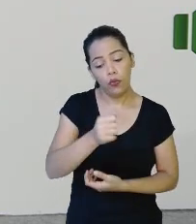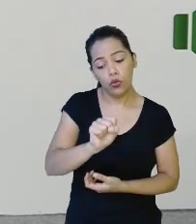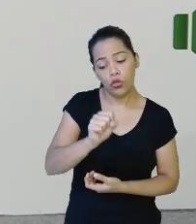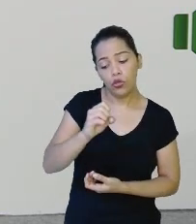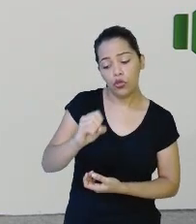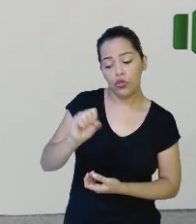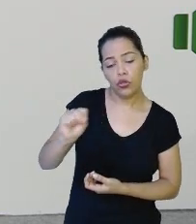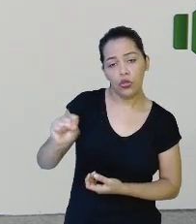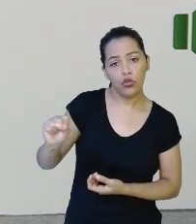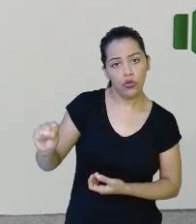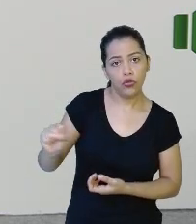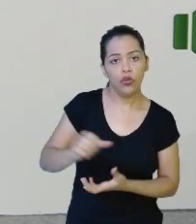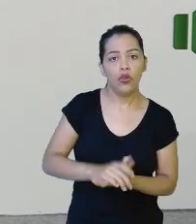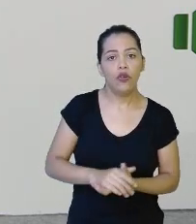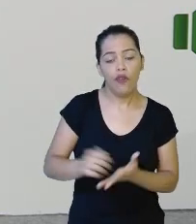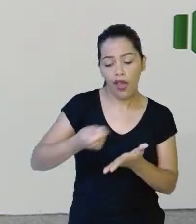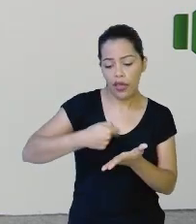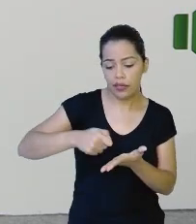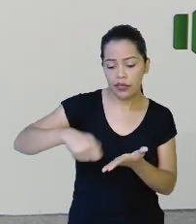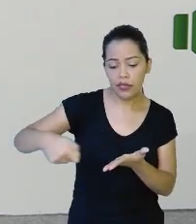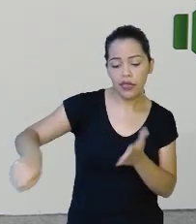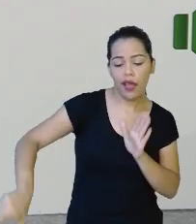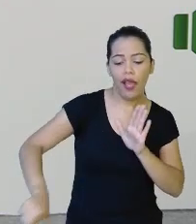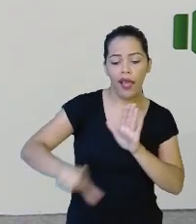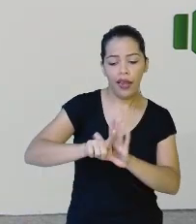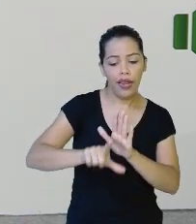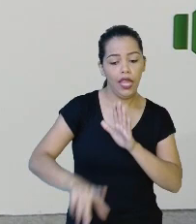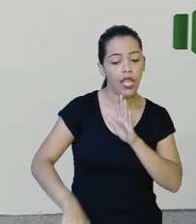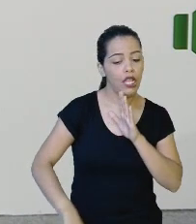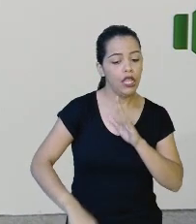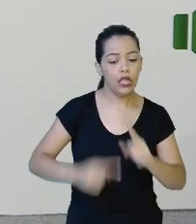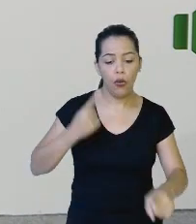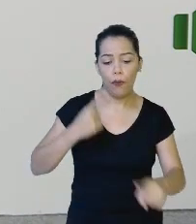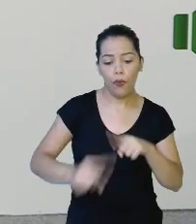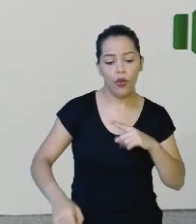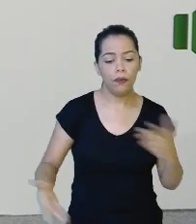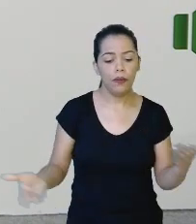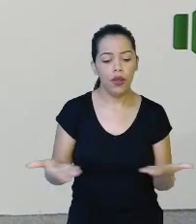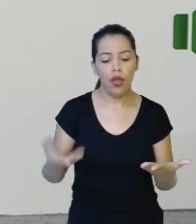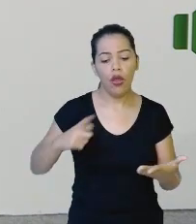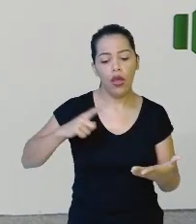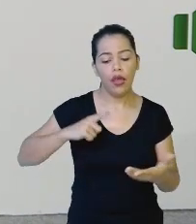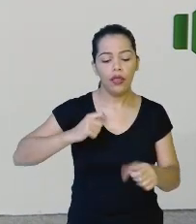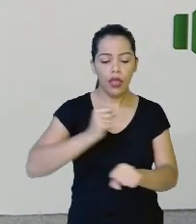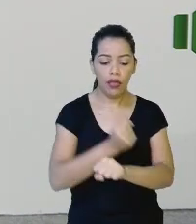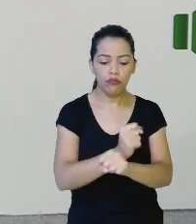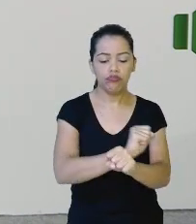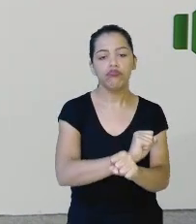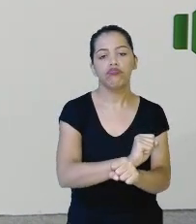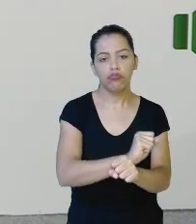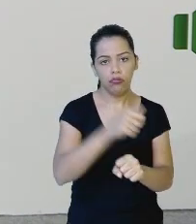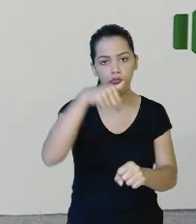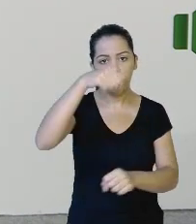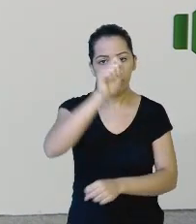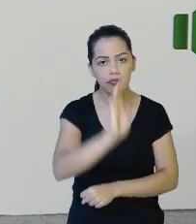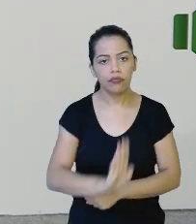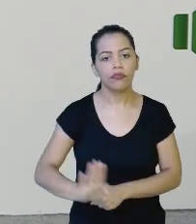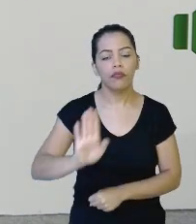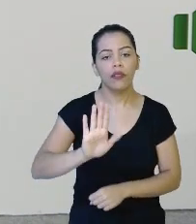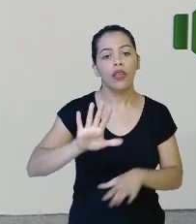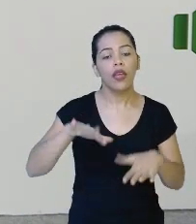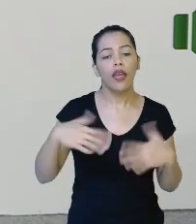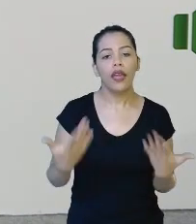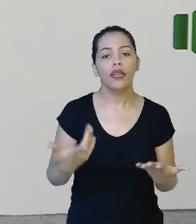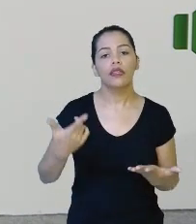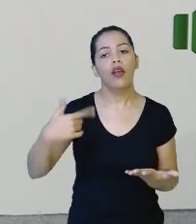1888, foi assinada uma lei que não poderia mais haver escravidão no Brasil. Então, até então, os negros eram